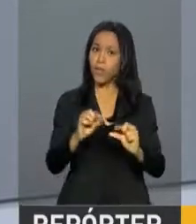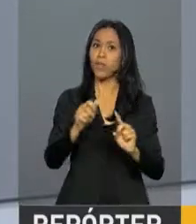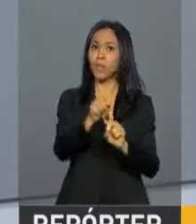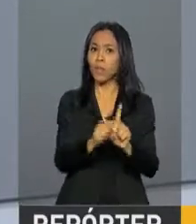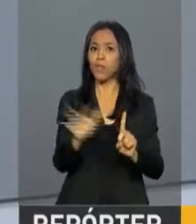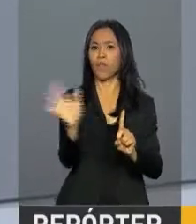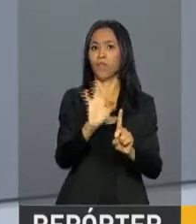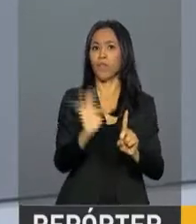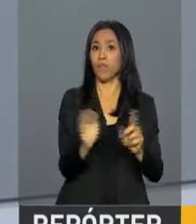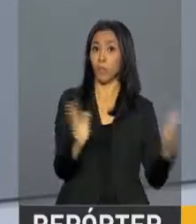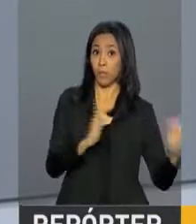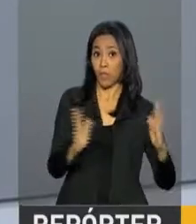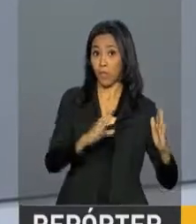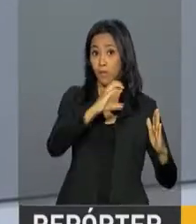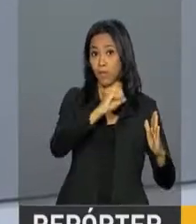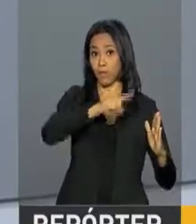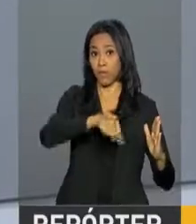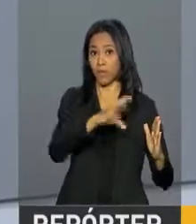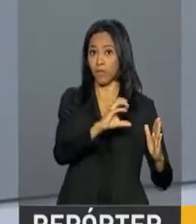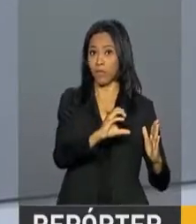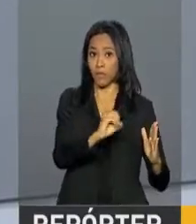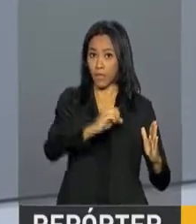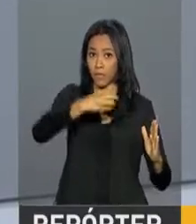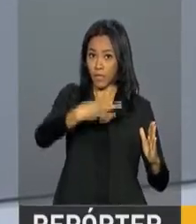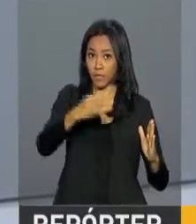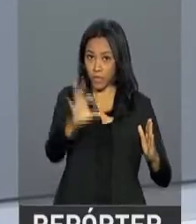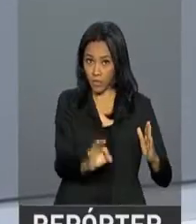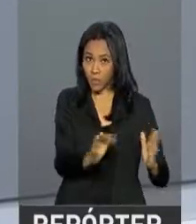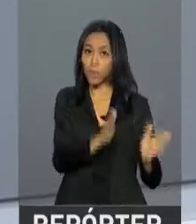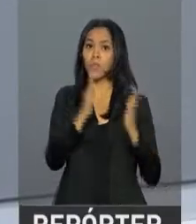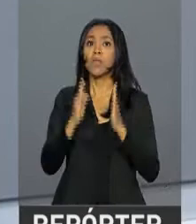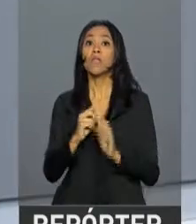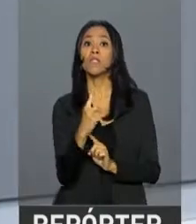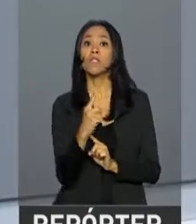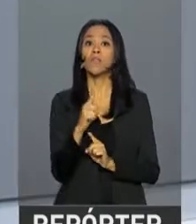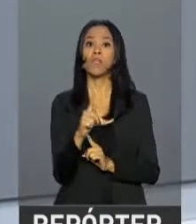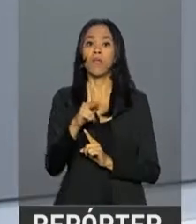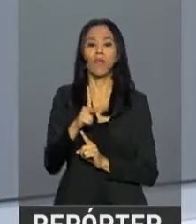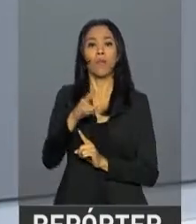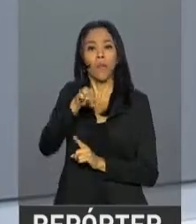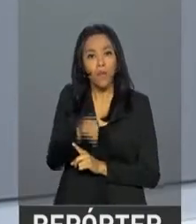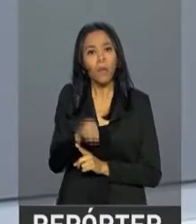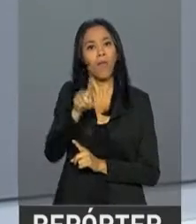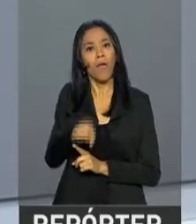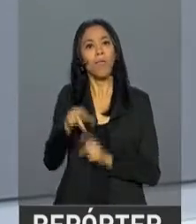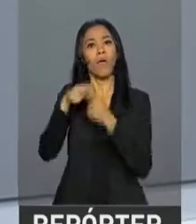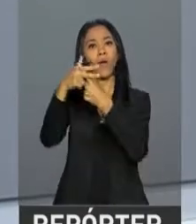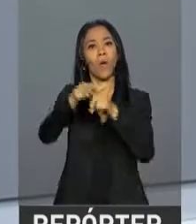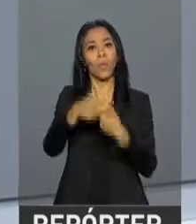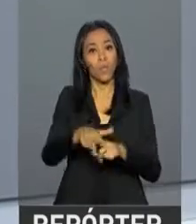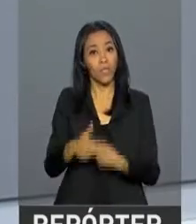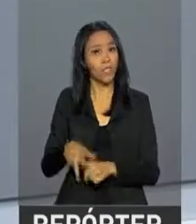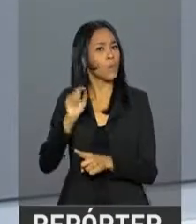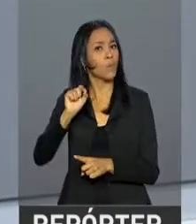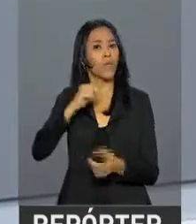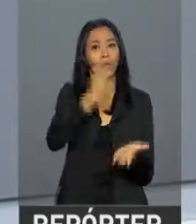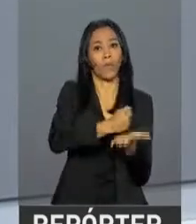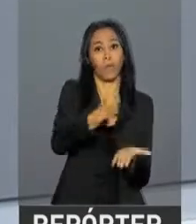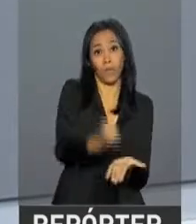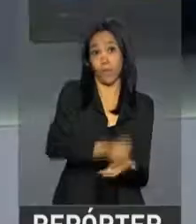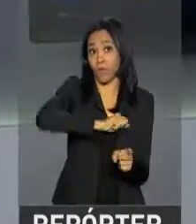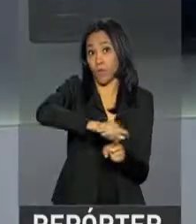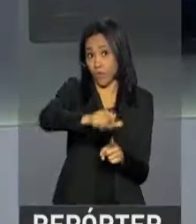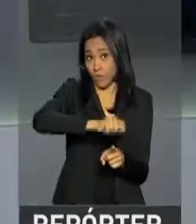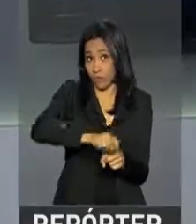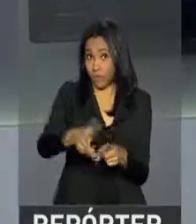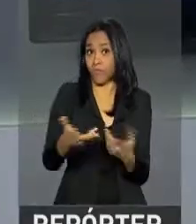registrado 0,03 por cento o gpm utilizado na correção de valores de contratos como de aluguel de imóveis